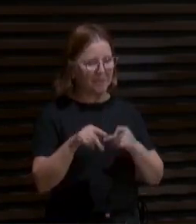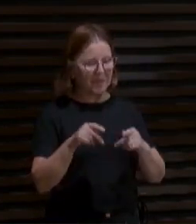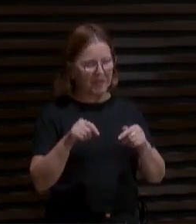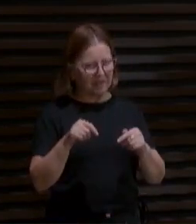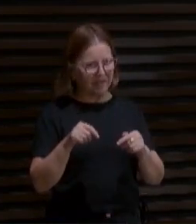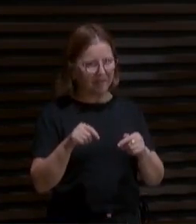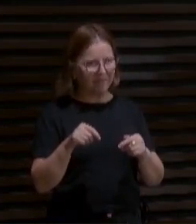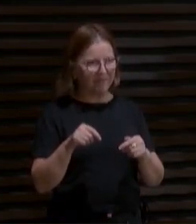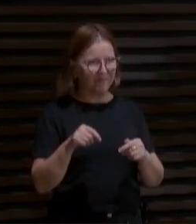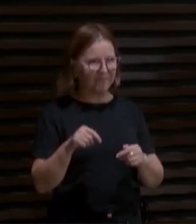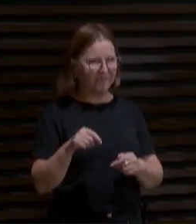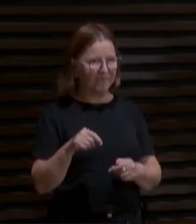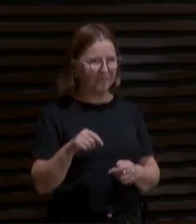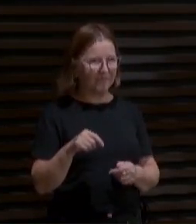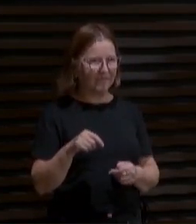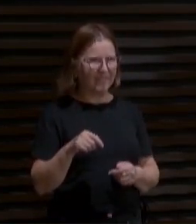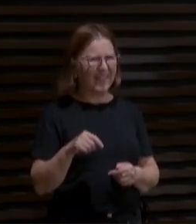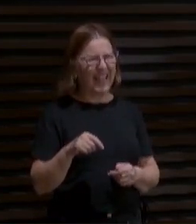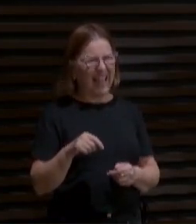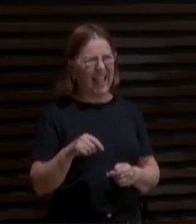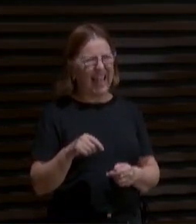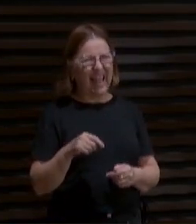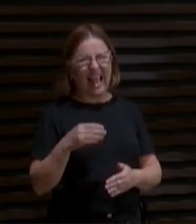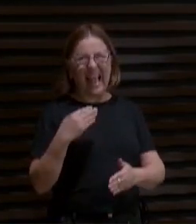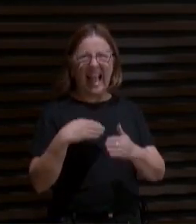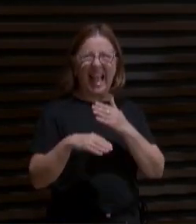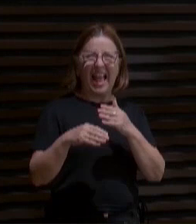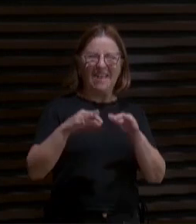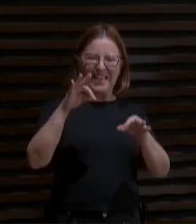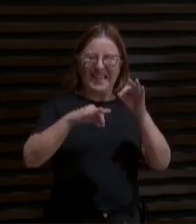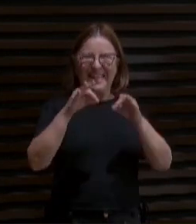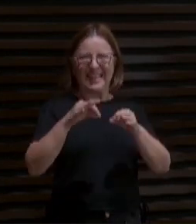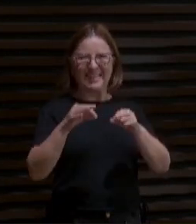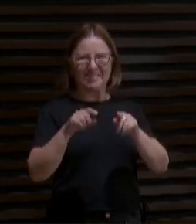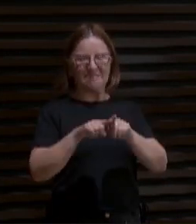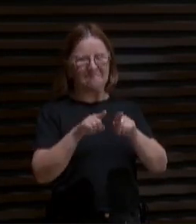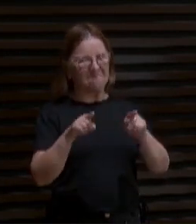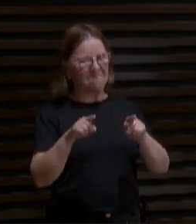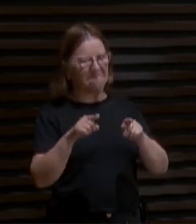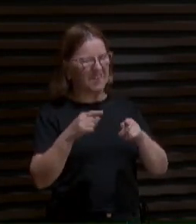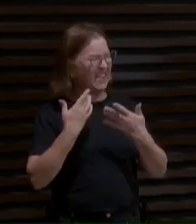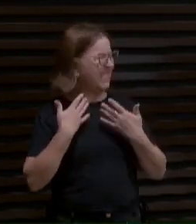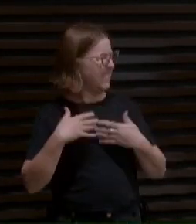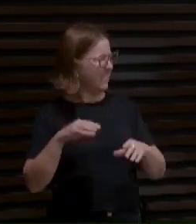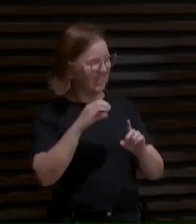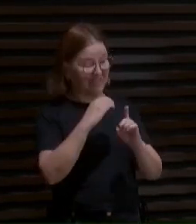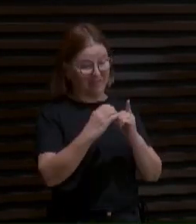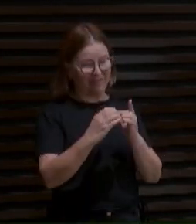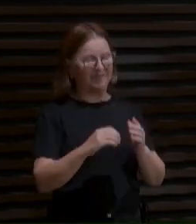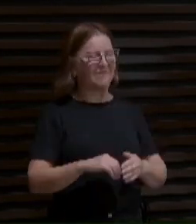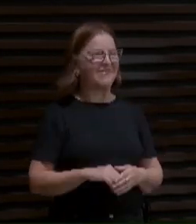Vai para o teatro, mas não vai para o culto de oração. Por falar nisso, tem culto de oração quarta-feira.